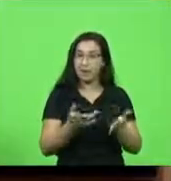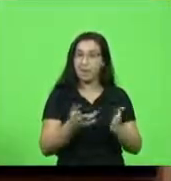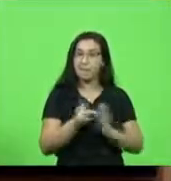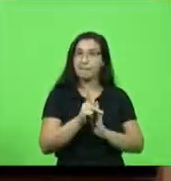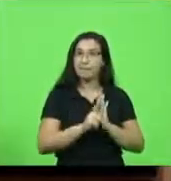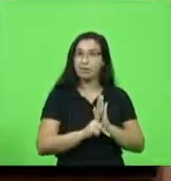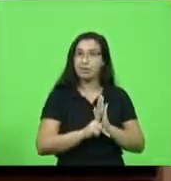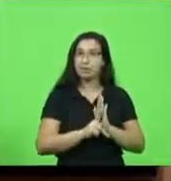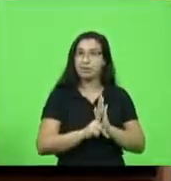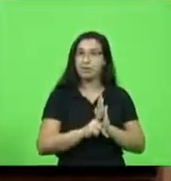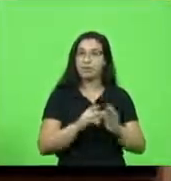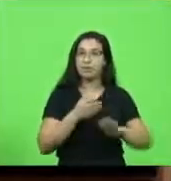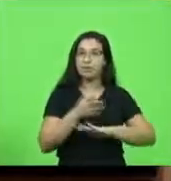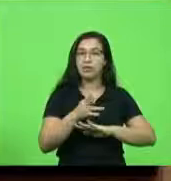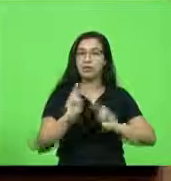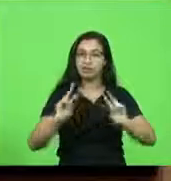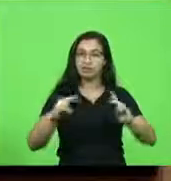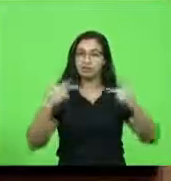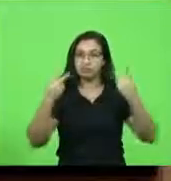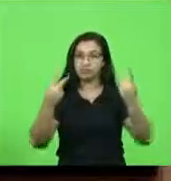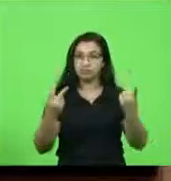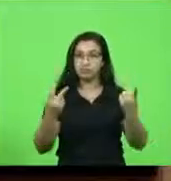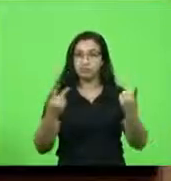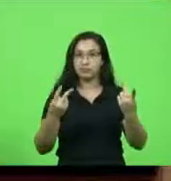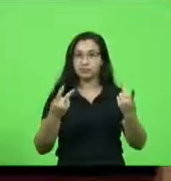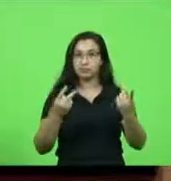no site da Fazenda e assim